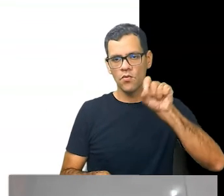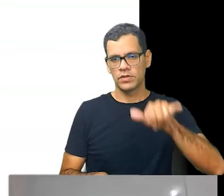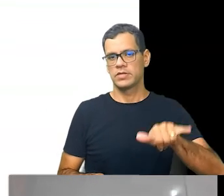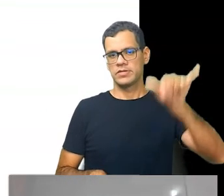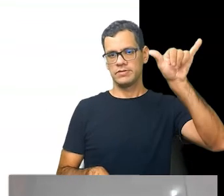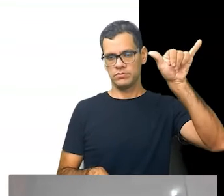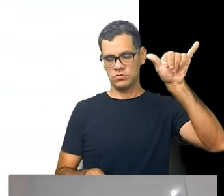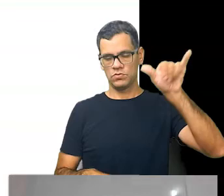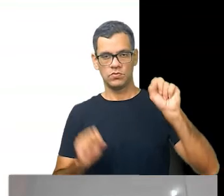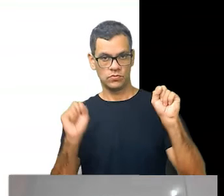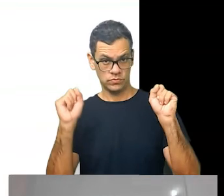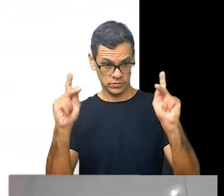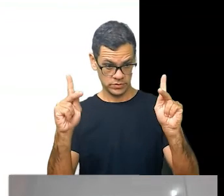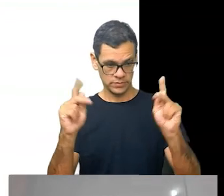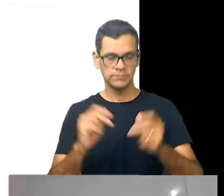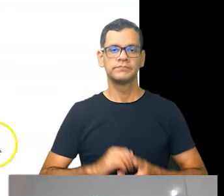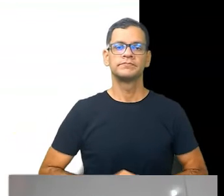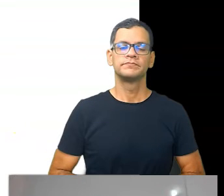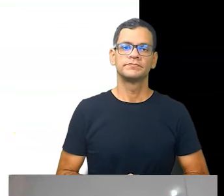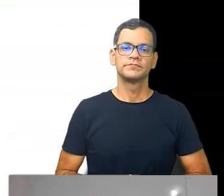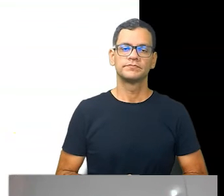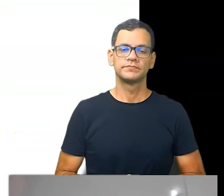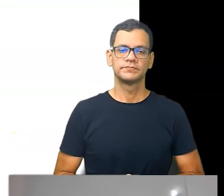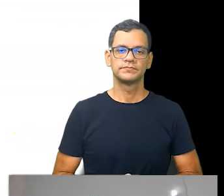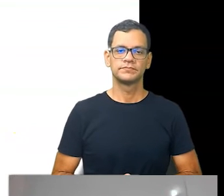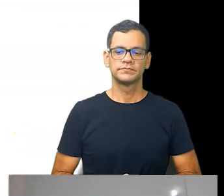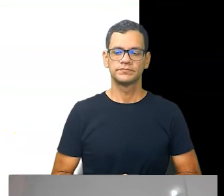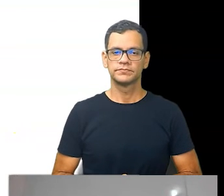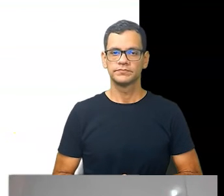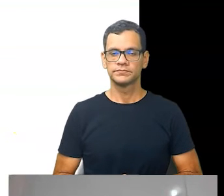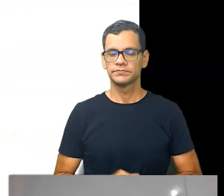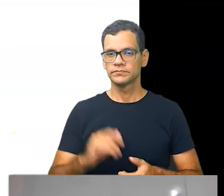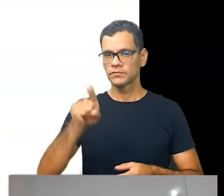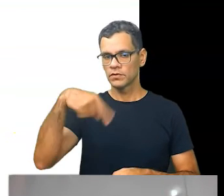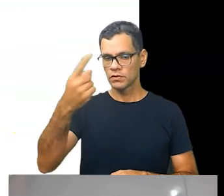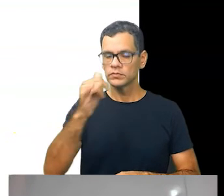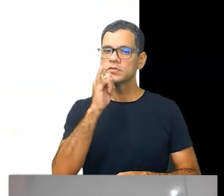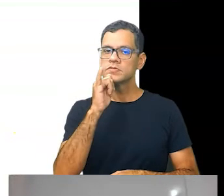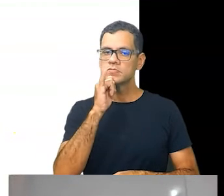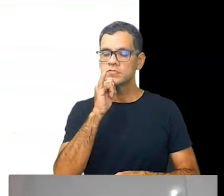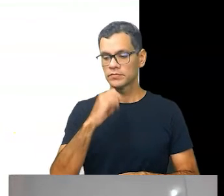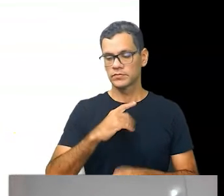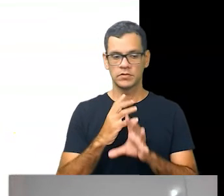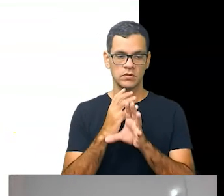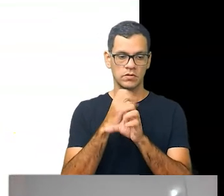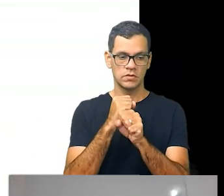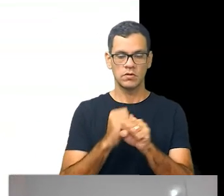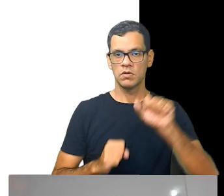3, o seu resultado está aqui no B, que nesse caso ele chamou de y. Tá?